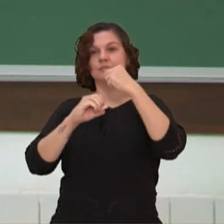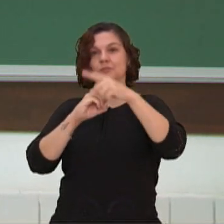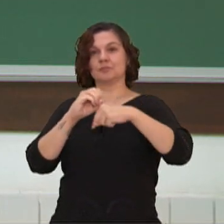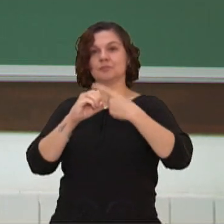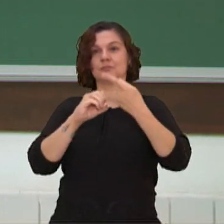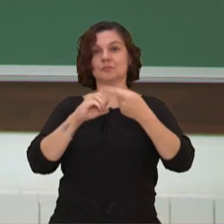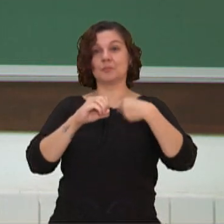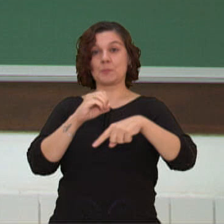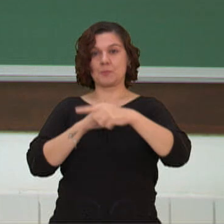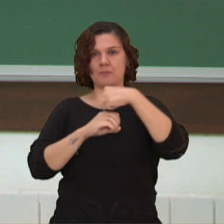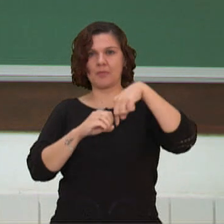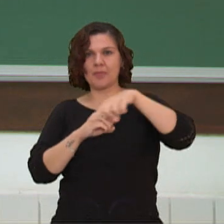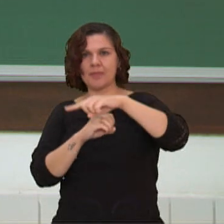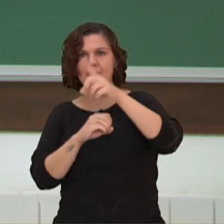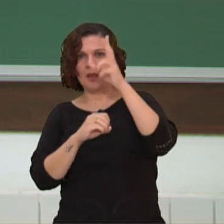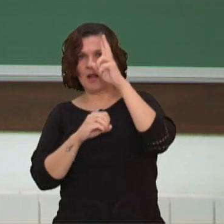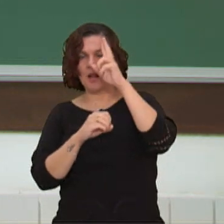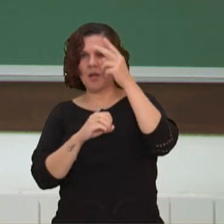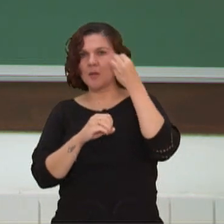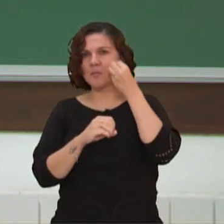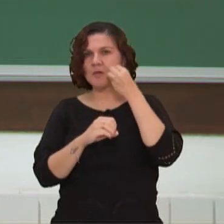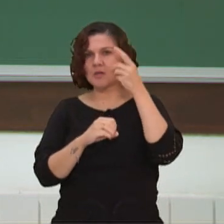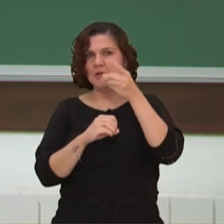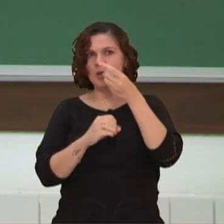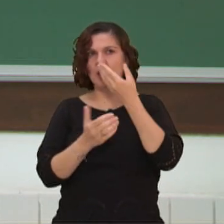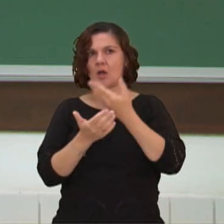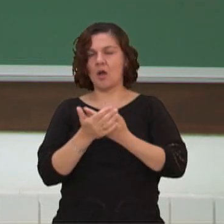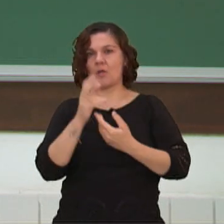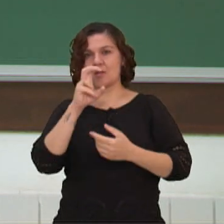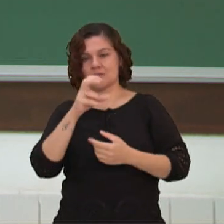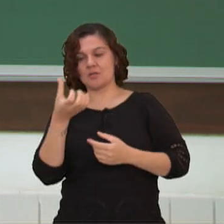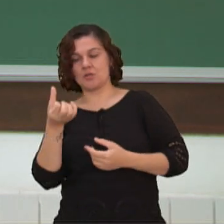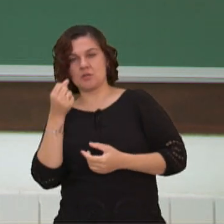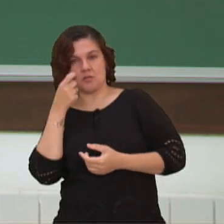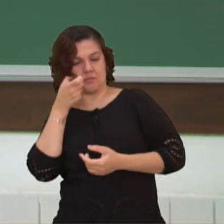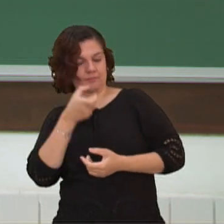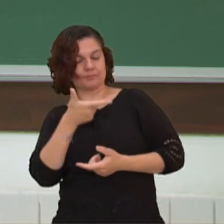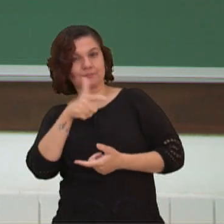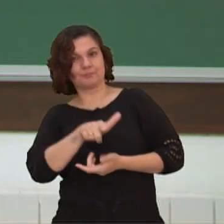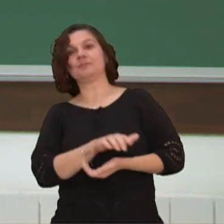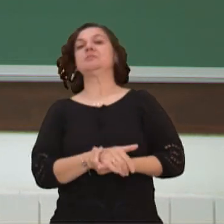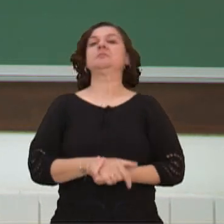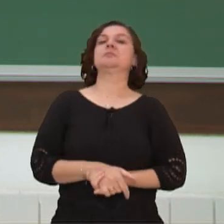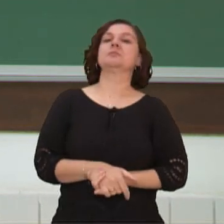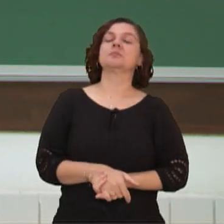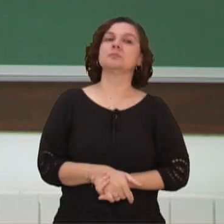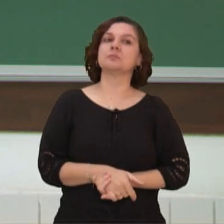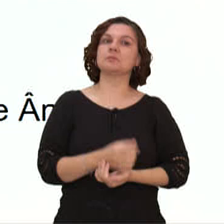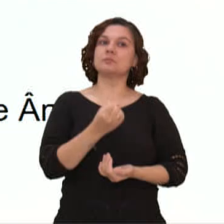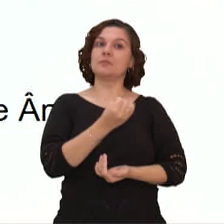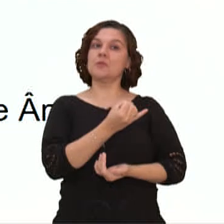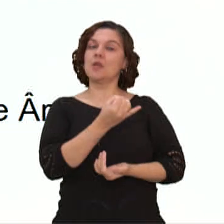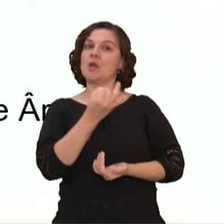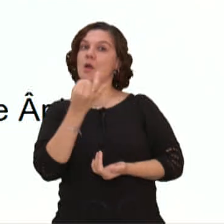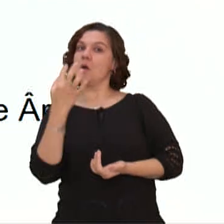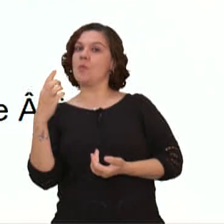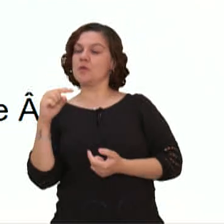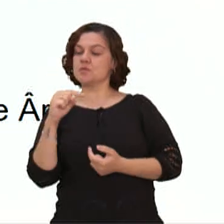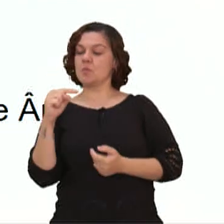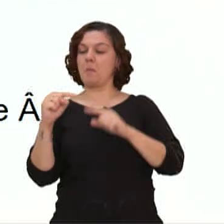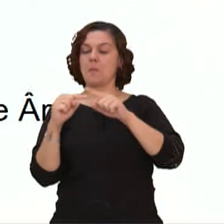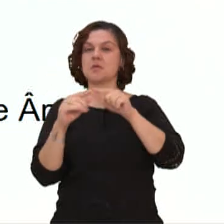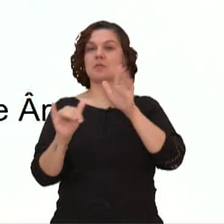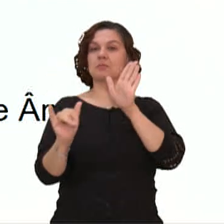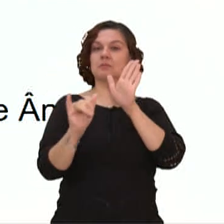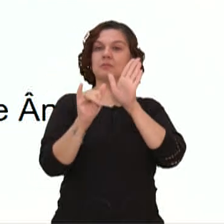espaços. Lembra de todo o experimento? Não lembra? Aula 5 e 6. Assiste de novo. Número de prótons é a identidade do